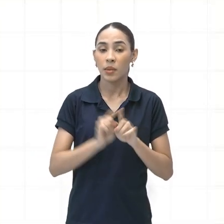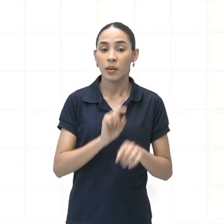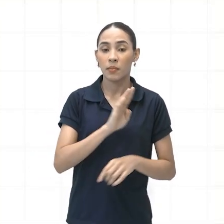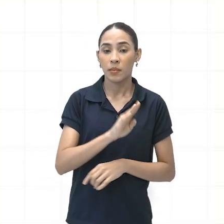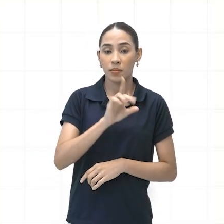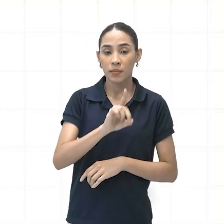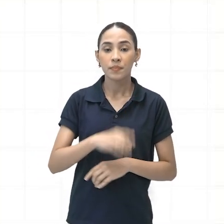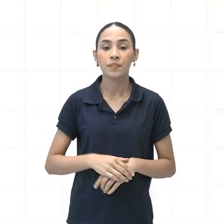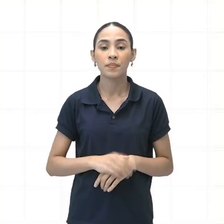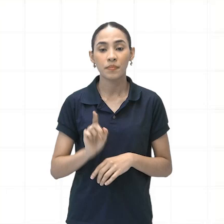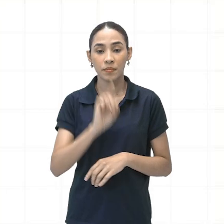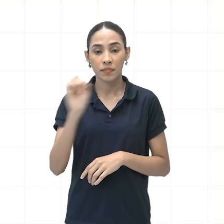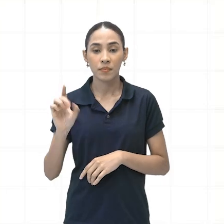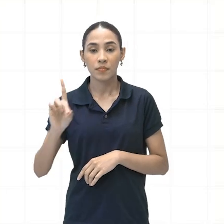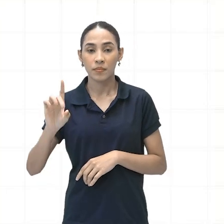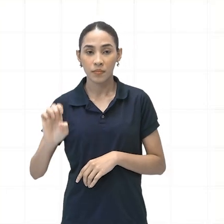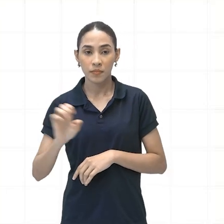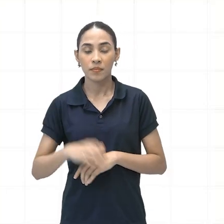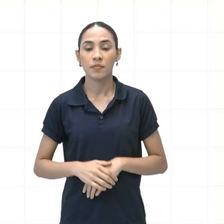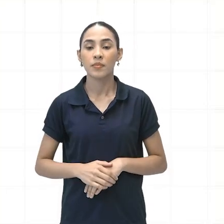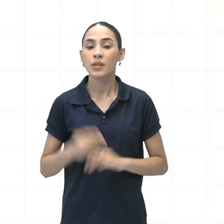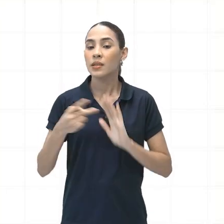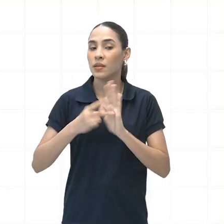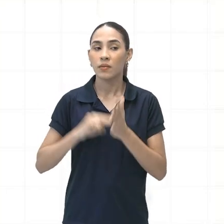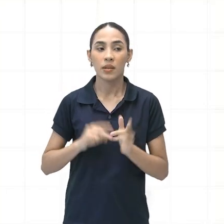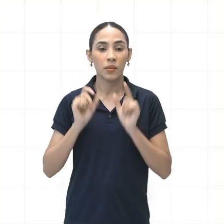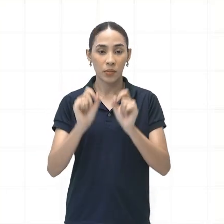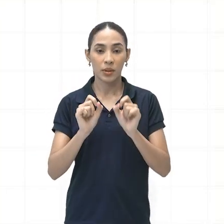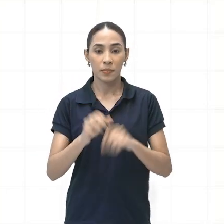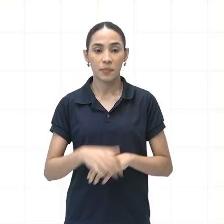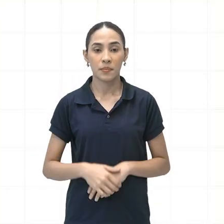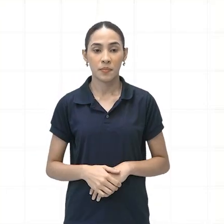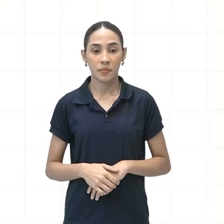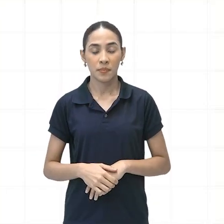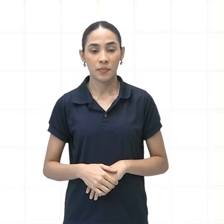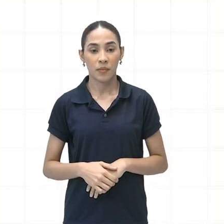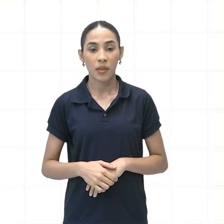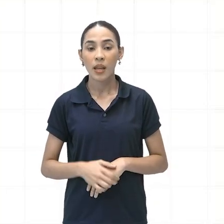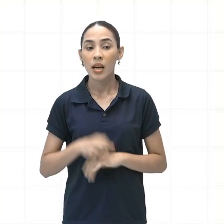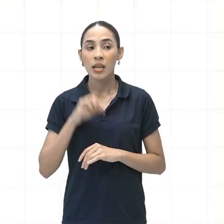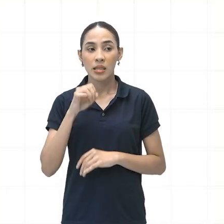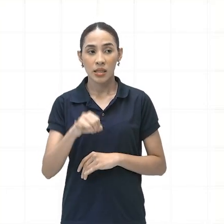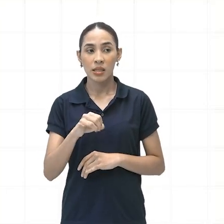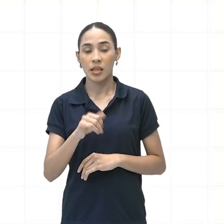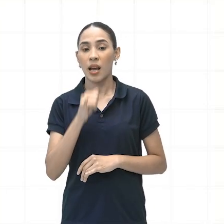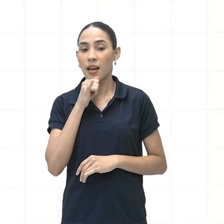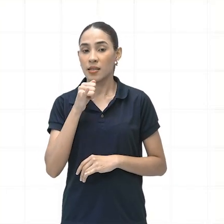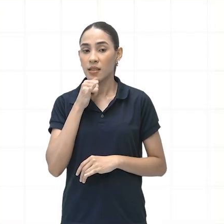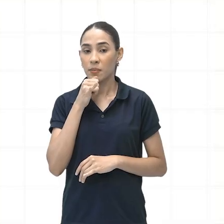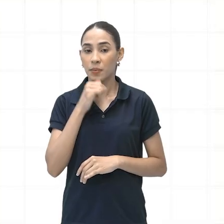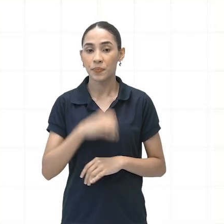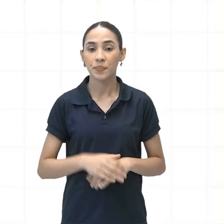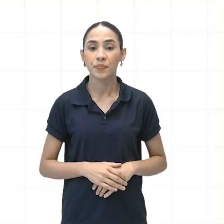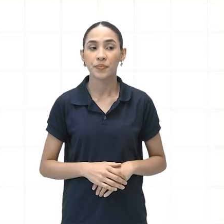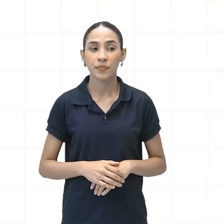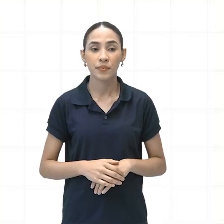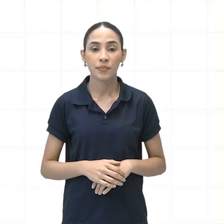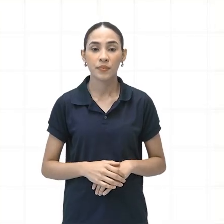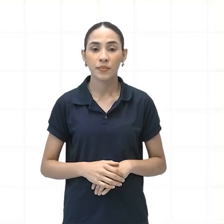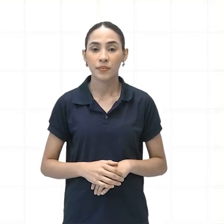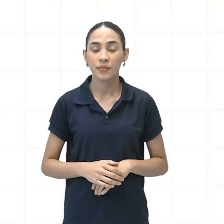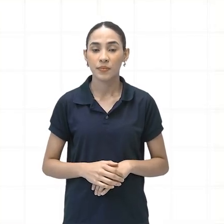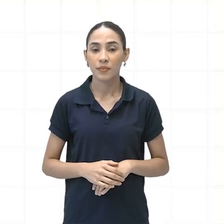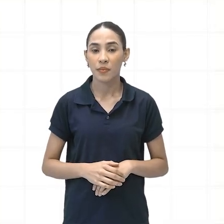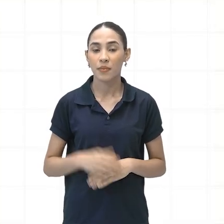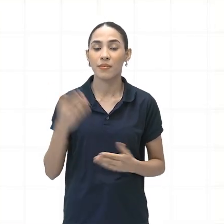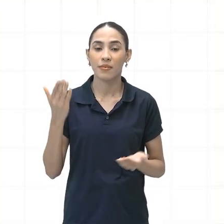como BD está para DE. O que significa isso? Se a gente olhar na imagem,